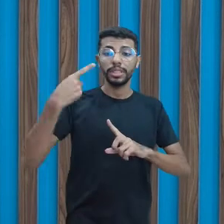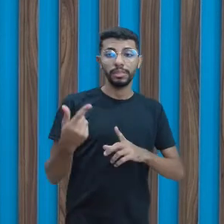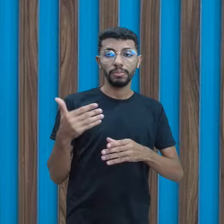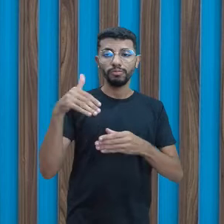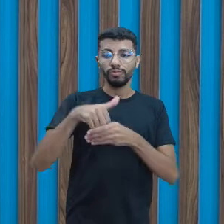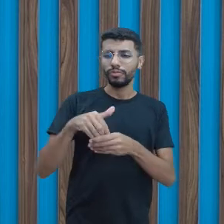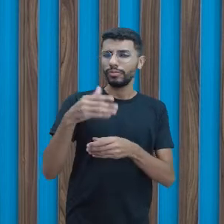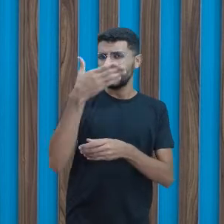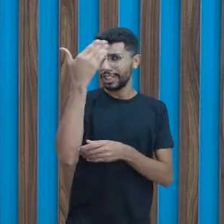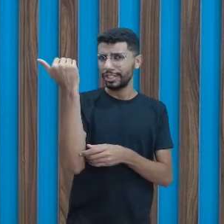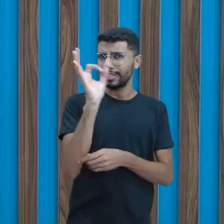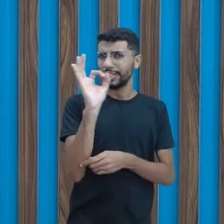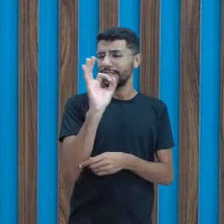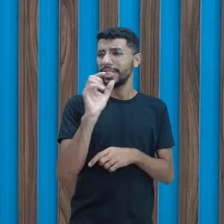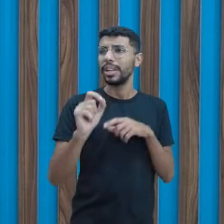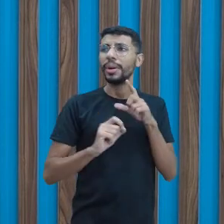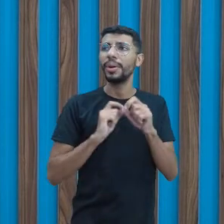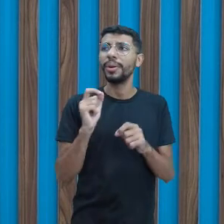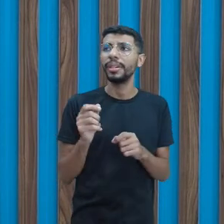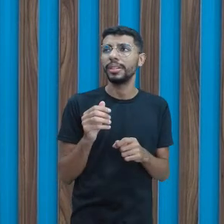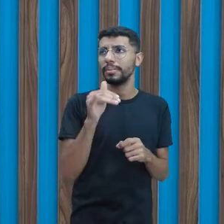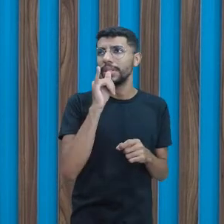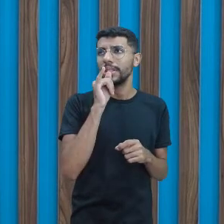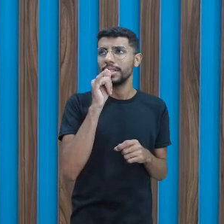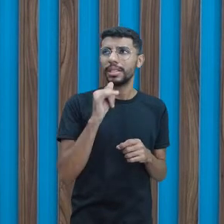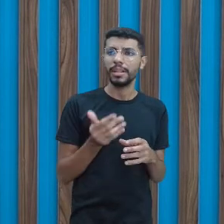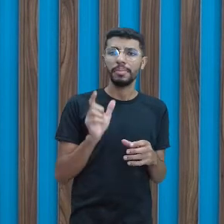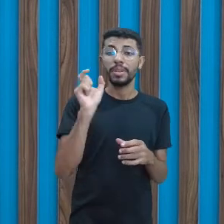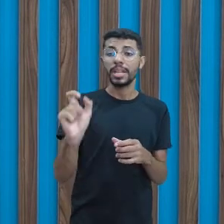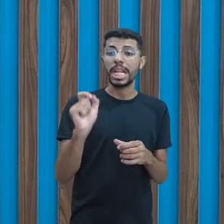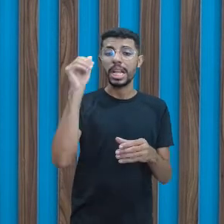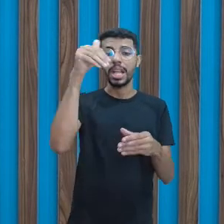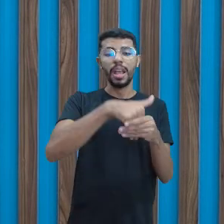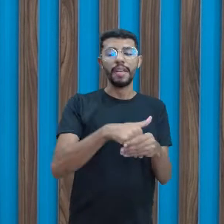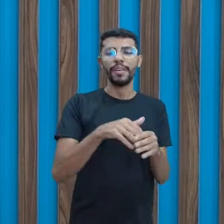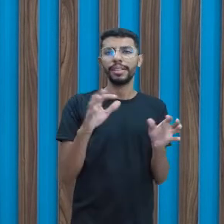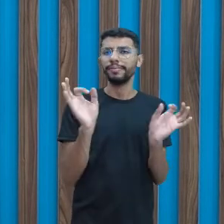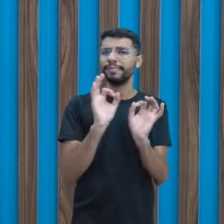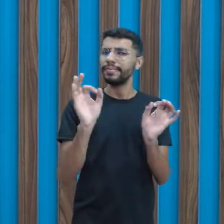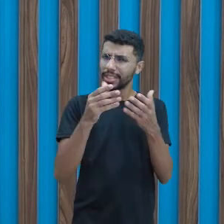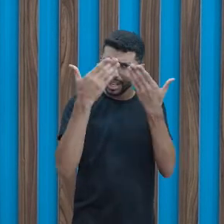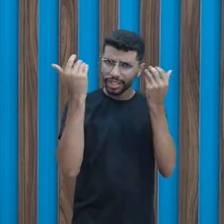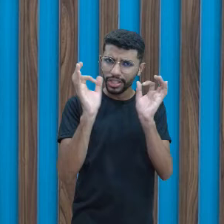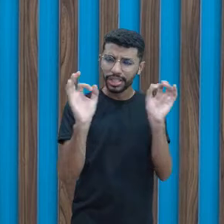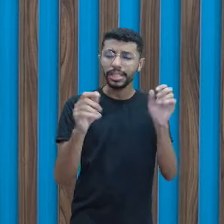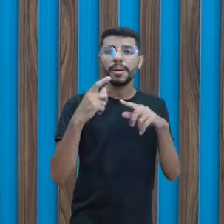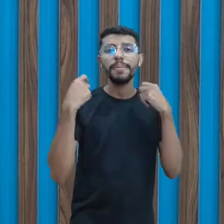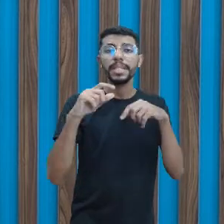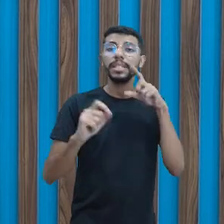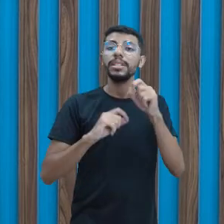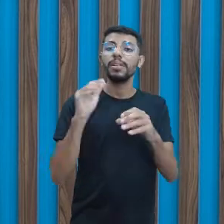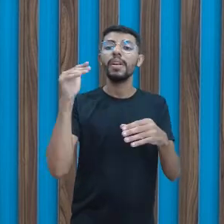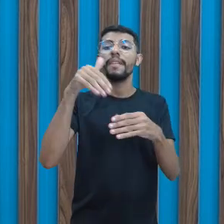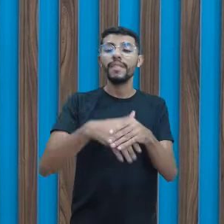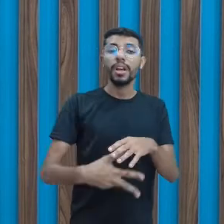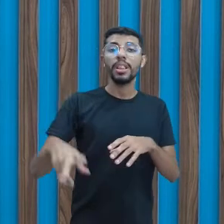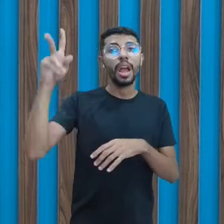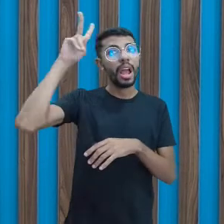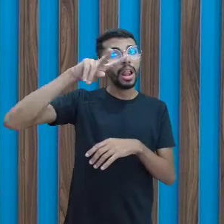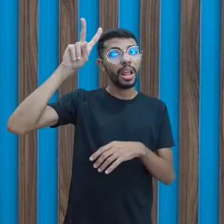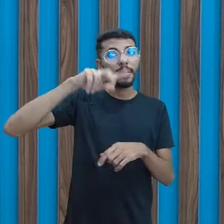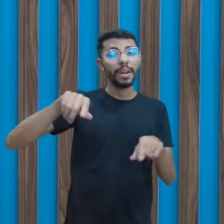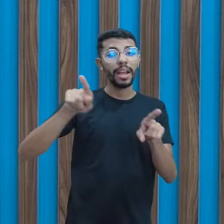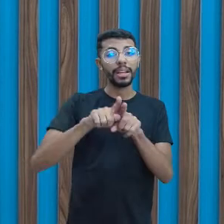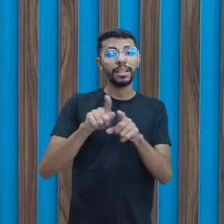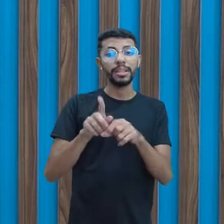não esquecer, né, porque muita gente esquece os candidatos que votou, né, na eleição passada. Então, tem que votar, lembrar